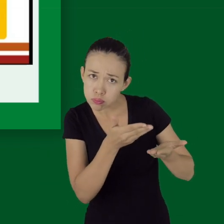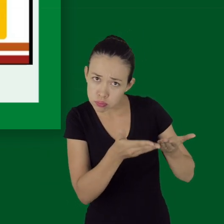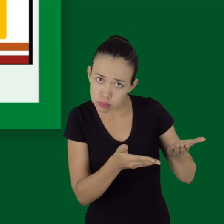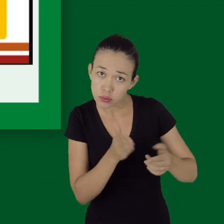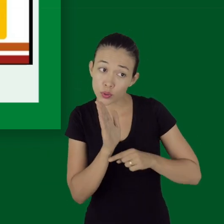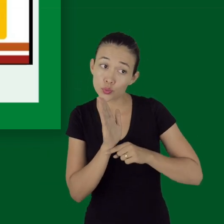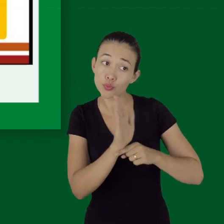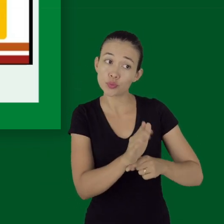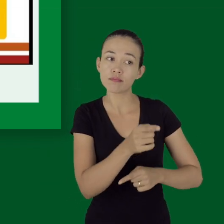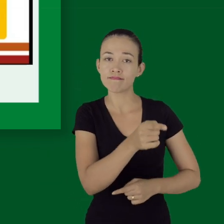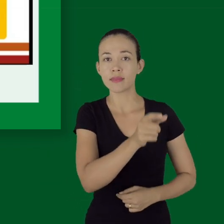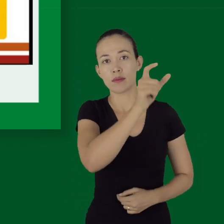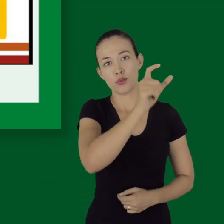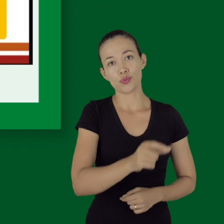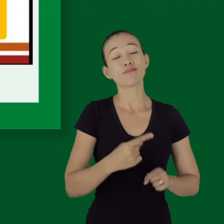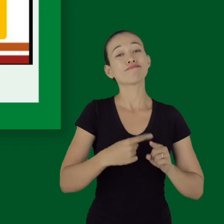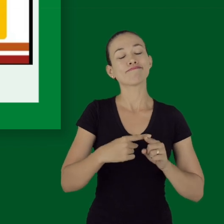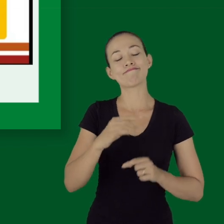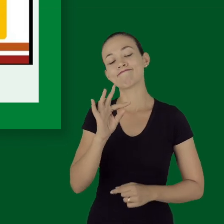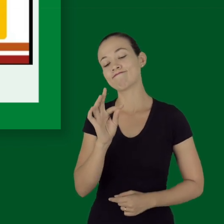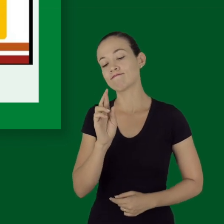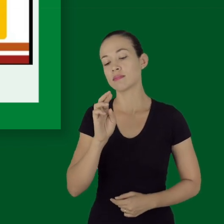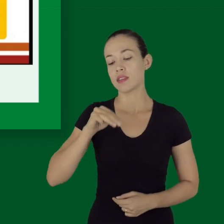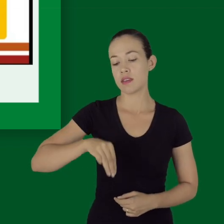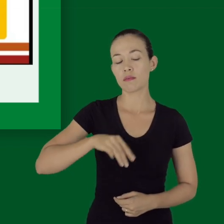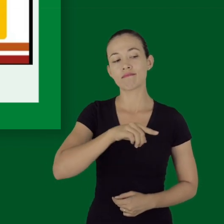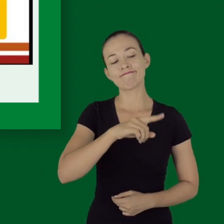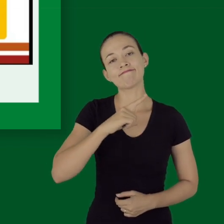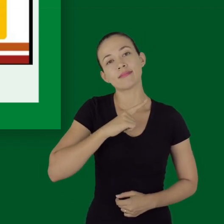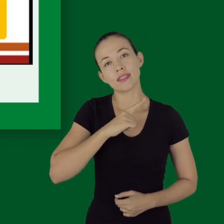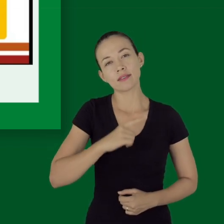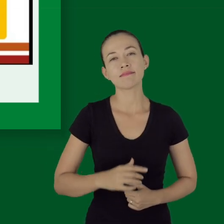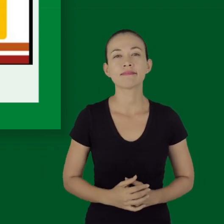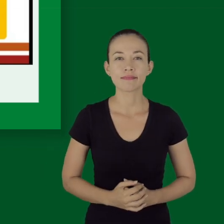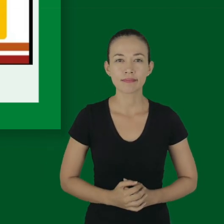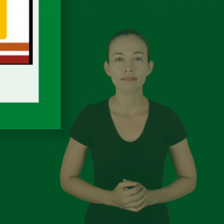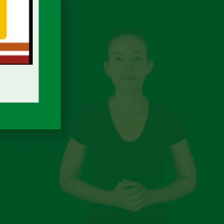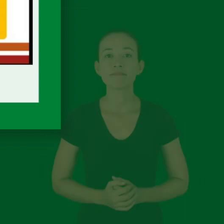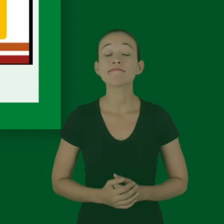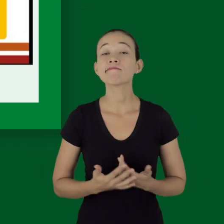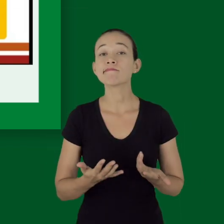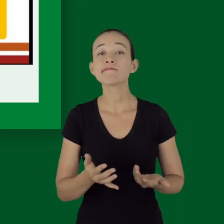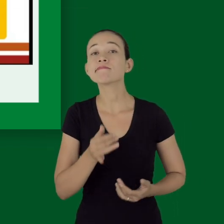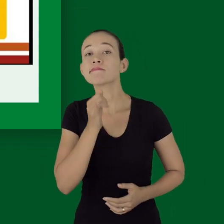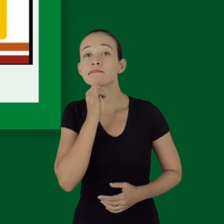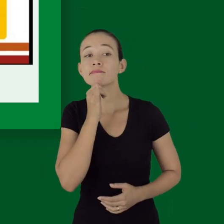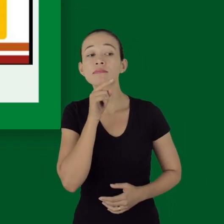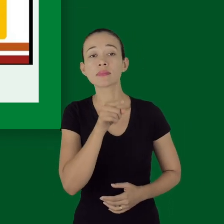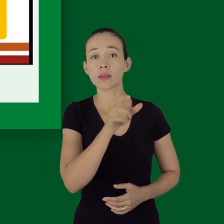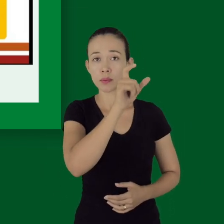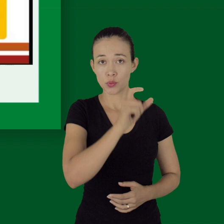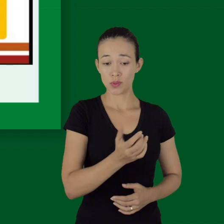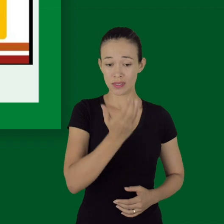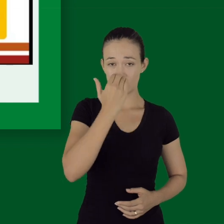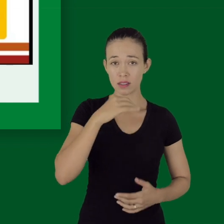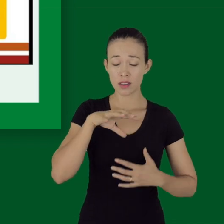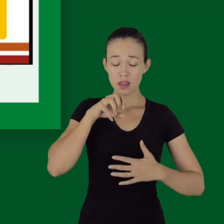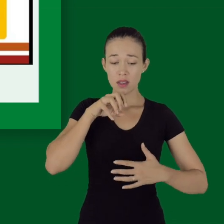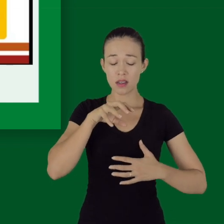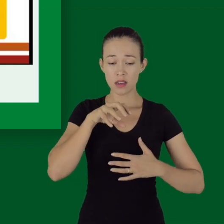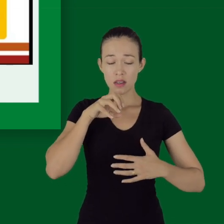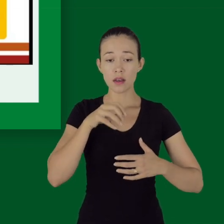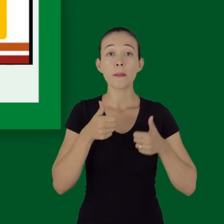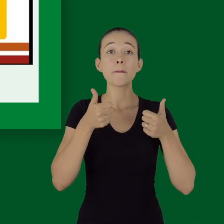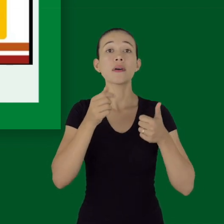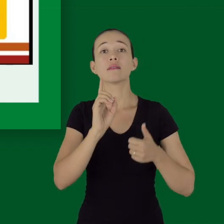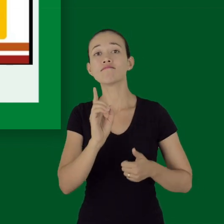à abordagem inicial do paciente, dentro de todos esses comprometimentos. Teve comprometimento da ventilação, então eu preciso garantir ventilação adequada.